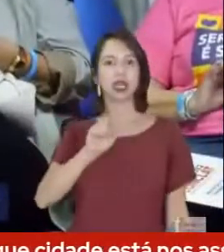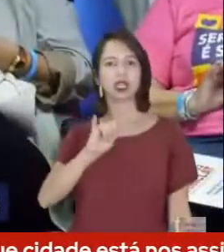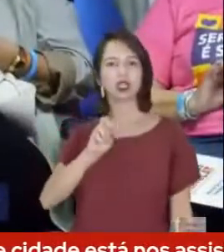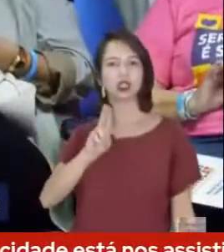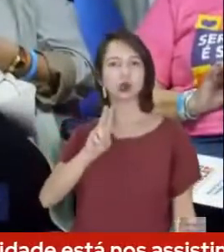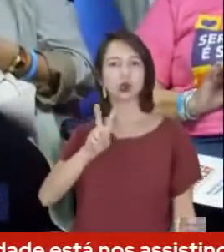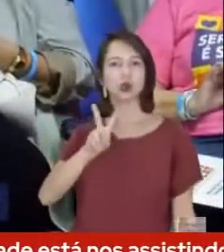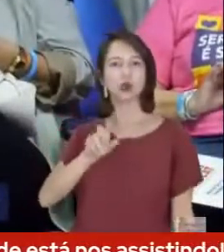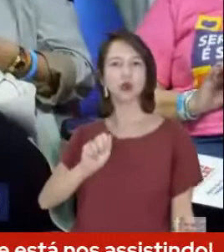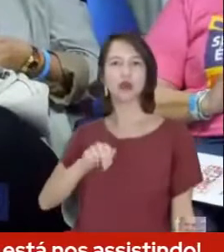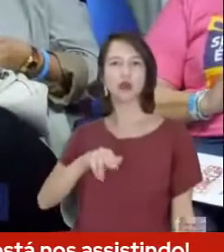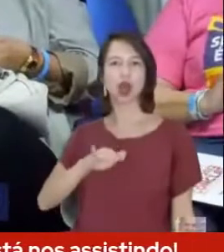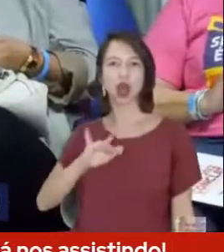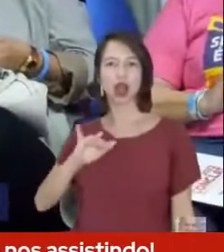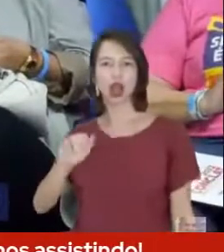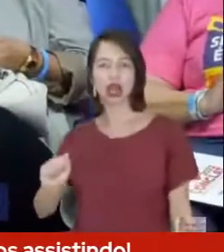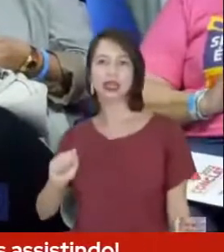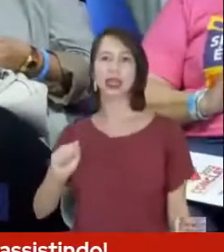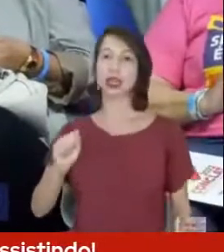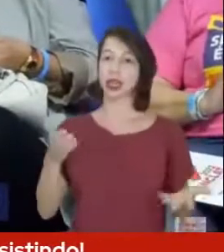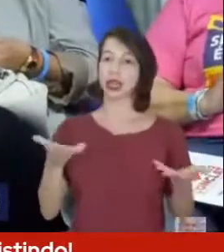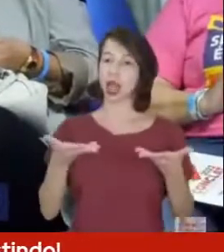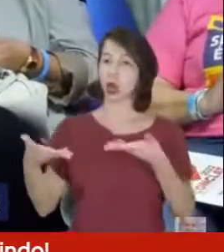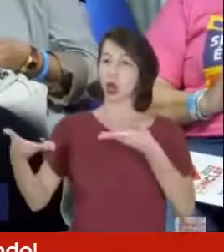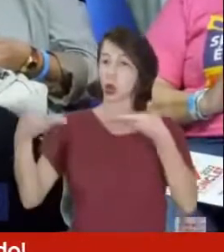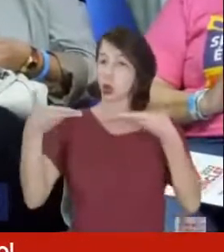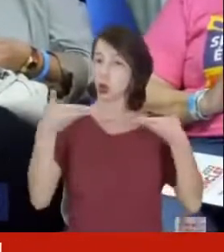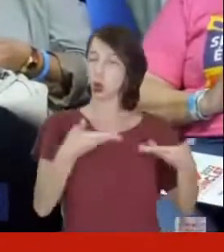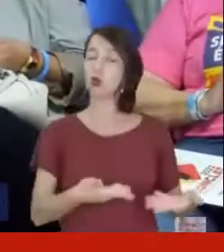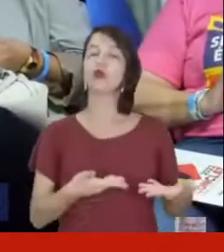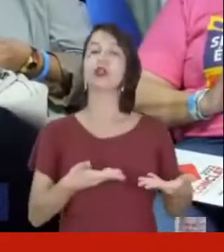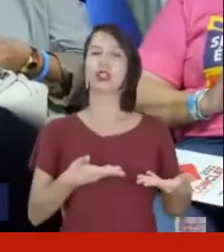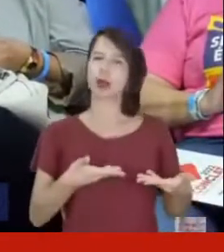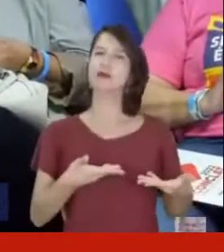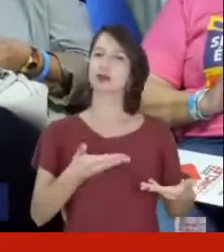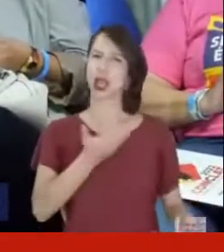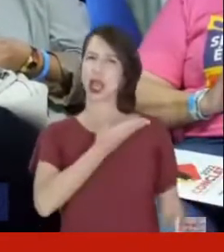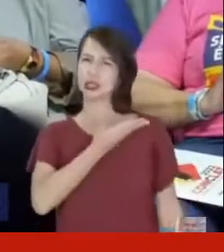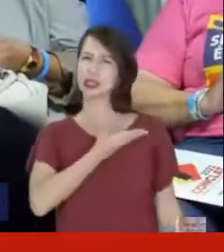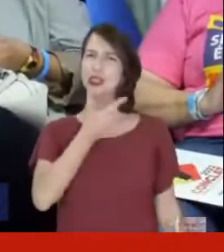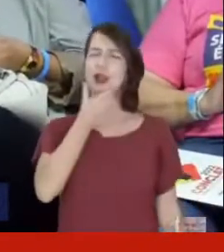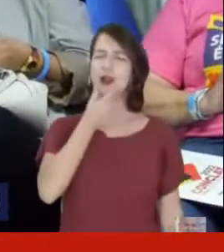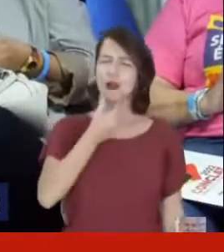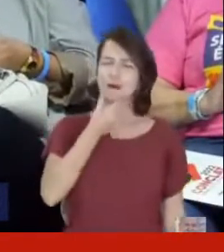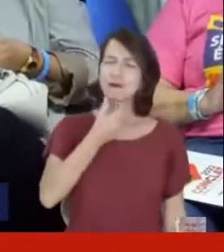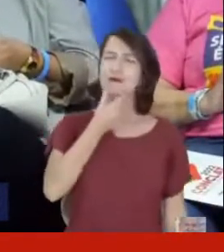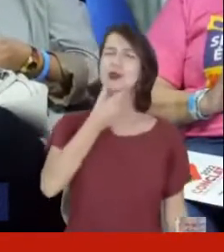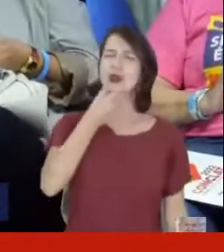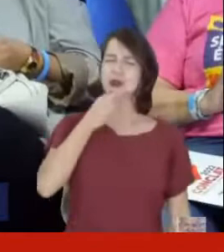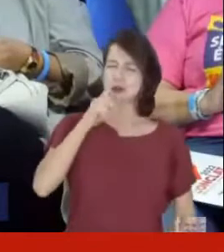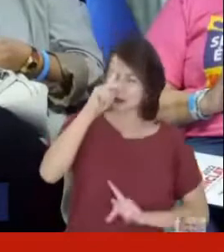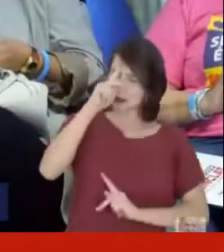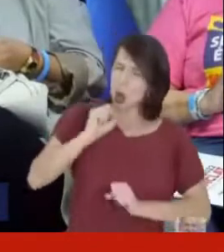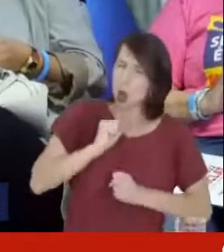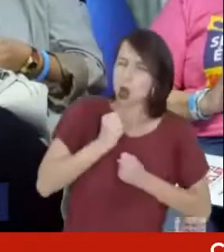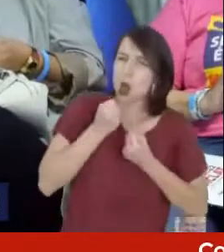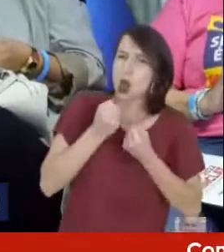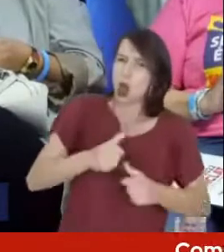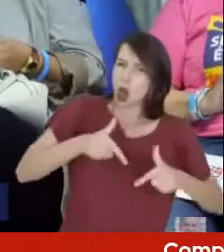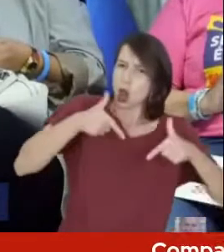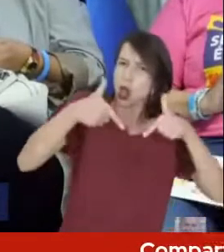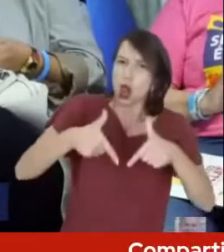seus 3 minutos, esse companheiro que é guerreiro de uma grande categoria, que a gente tem muito orgulho de estar filiado à CUT,